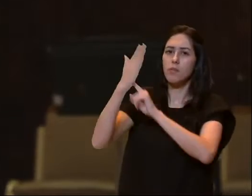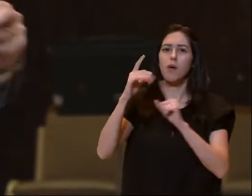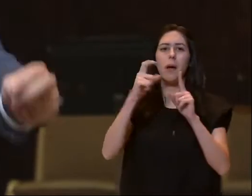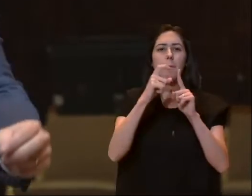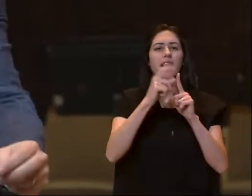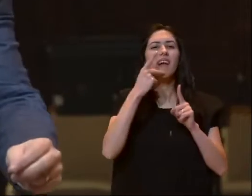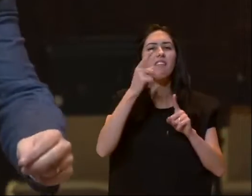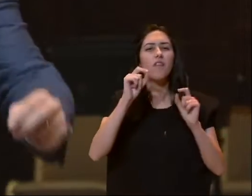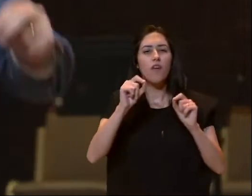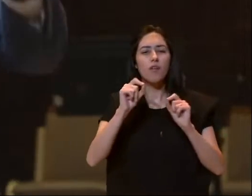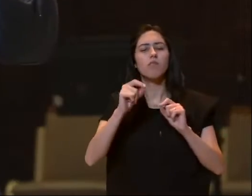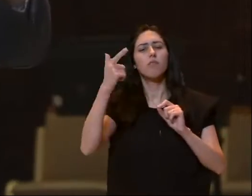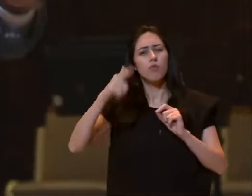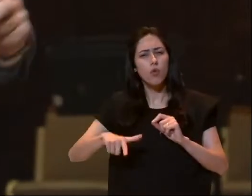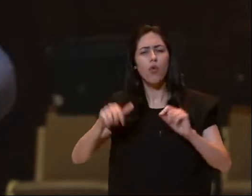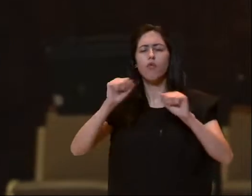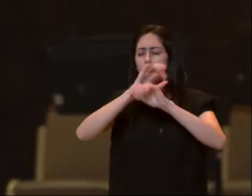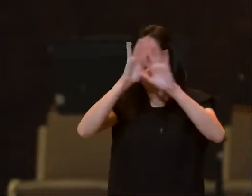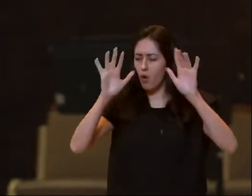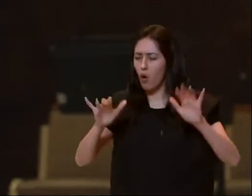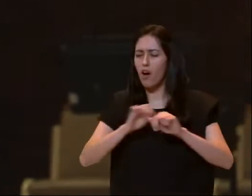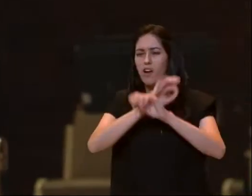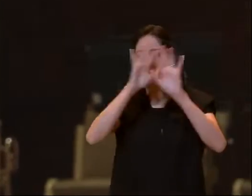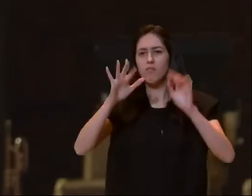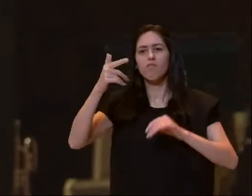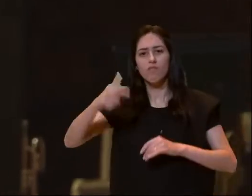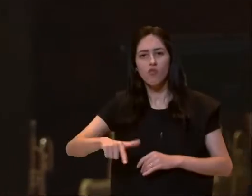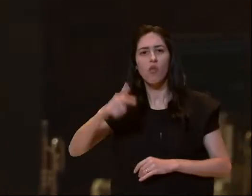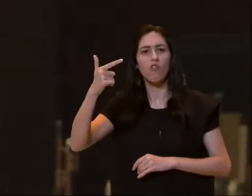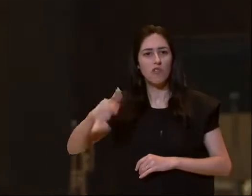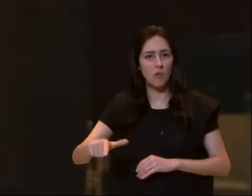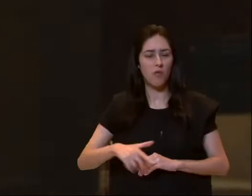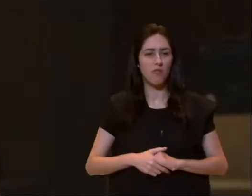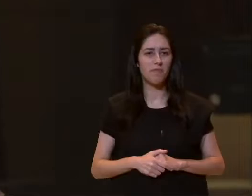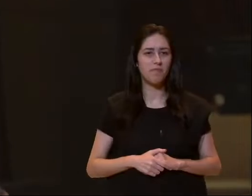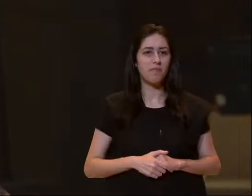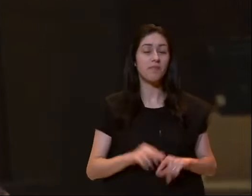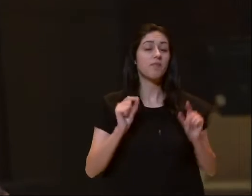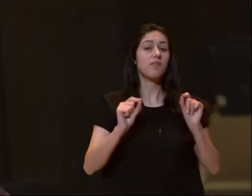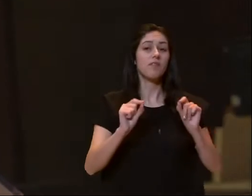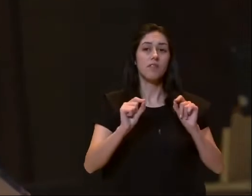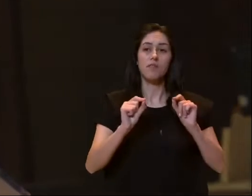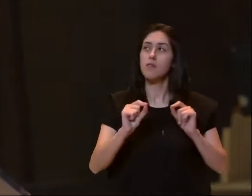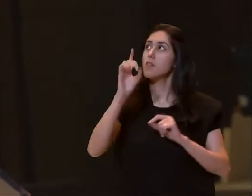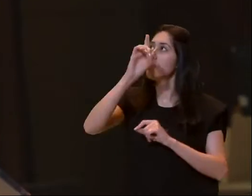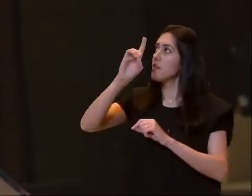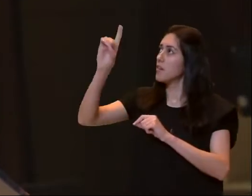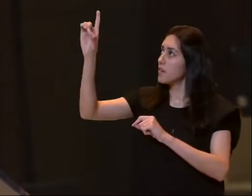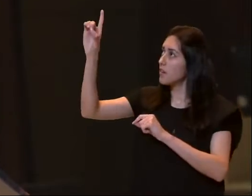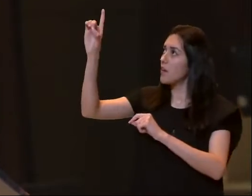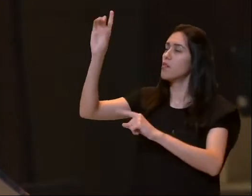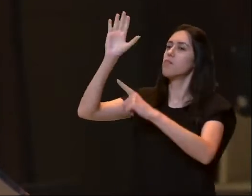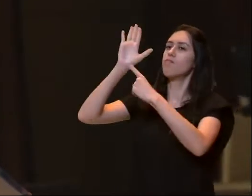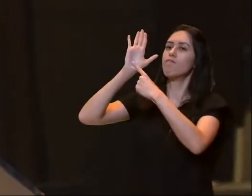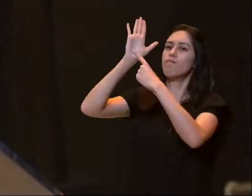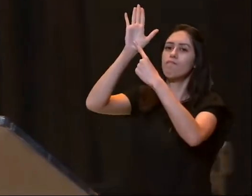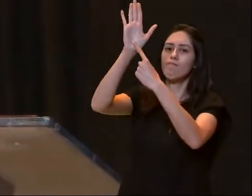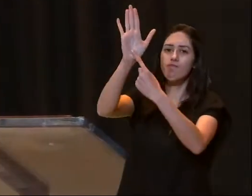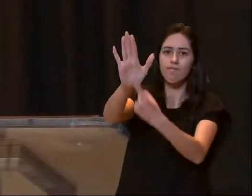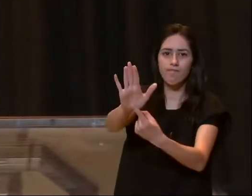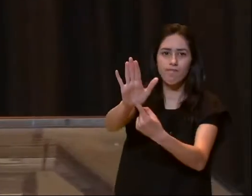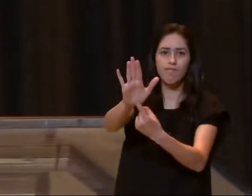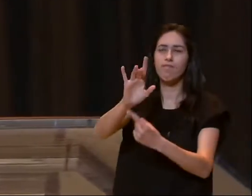de glória em glória. É quando Deus se manifesta, quando